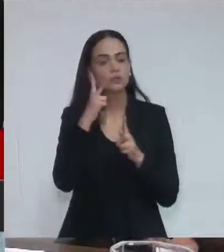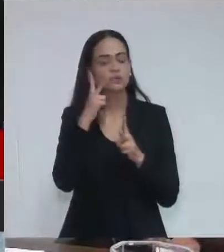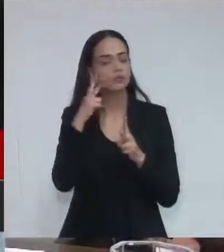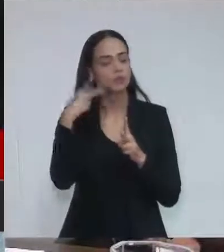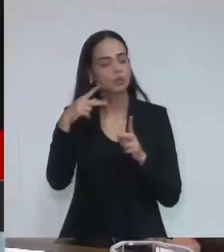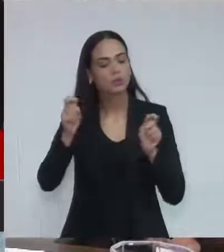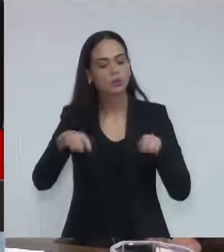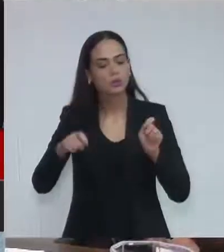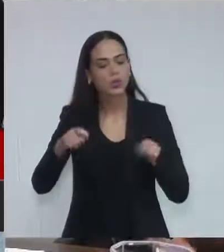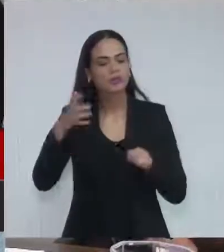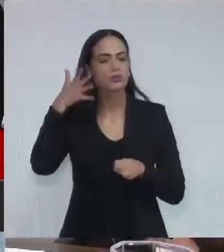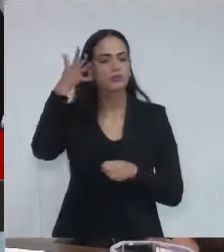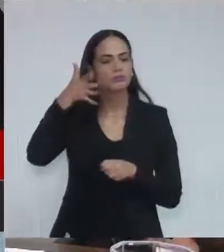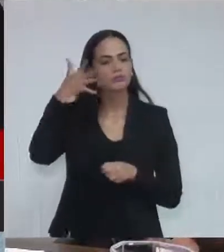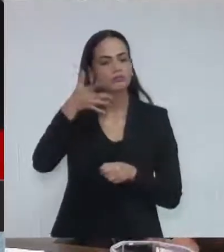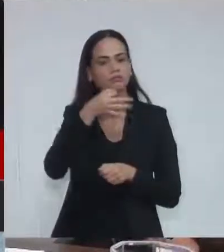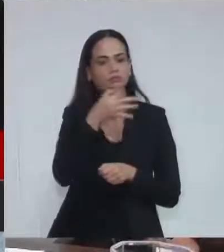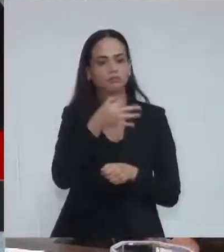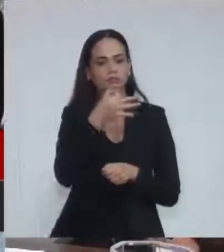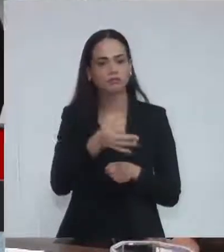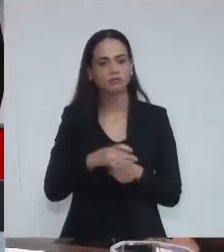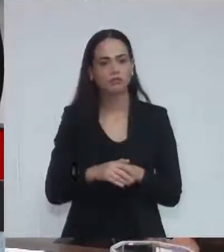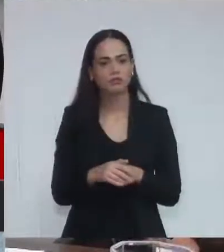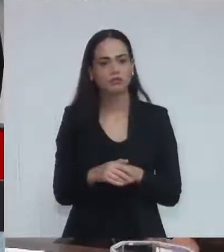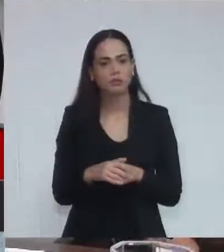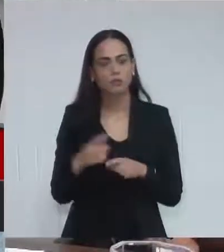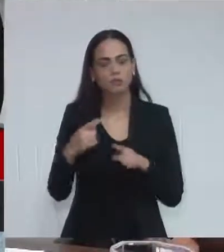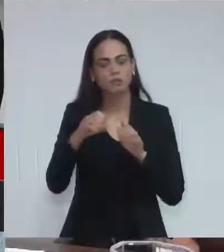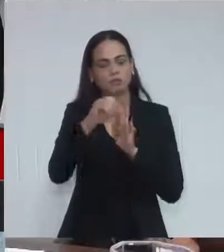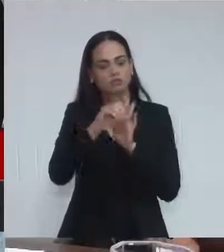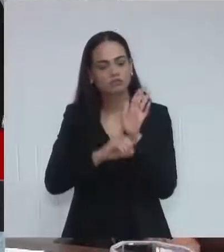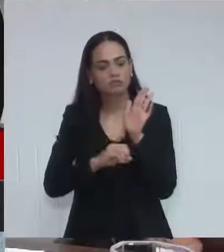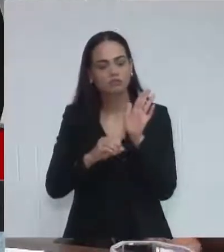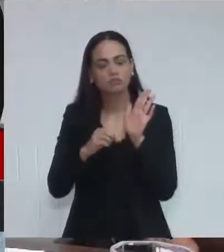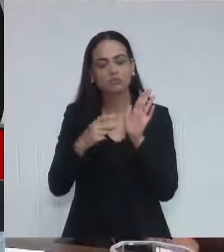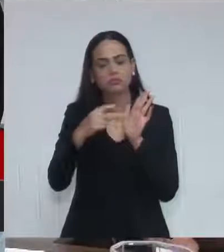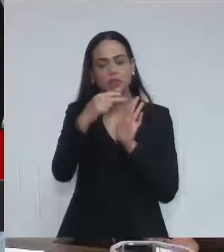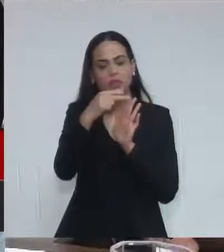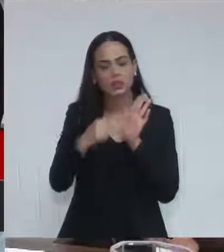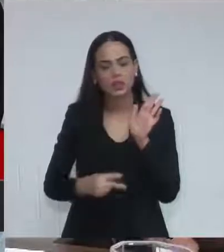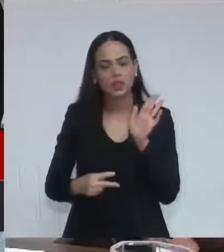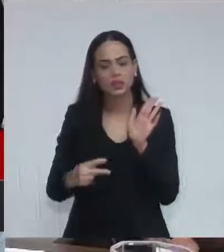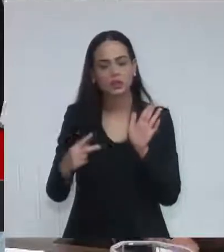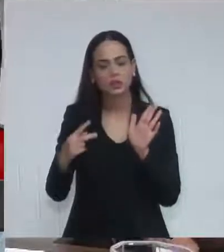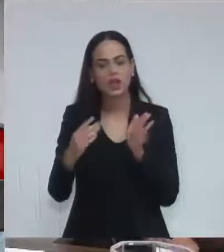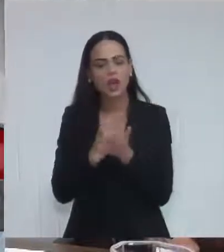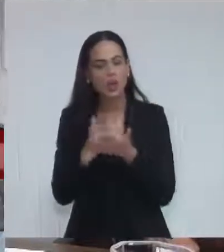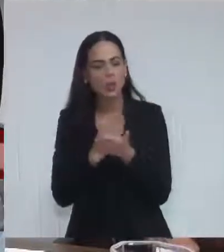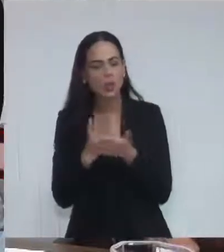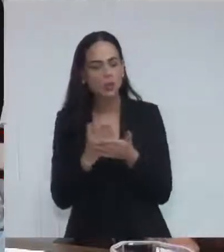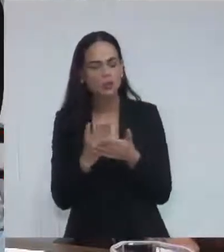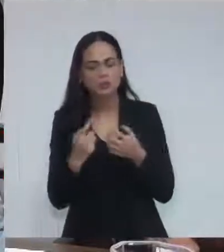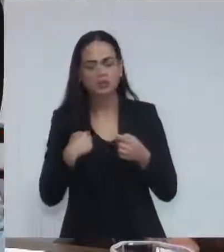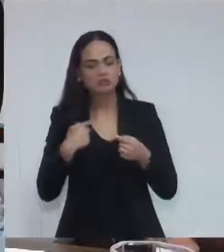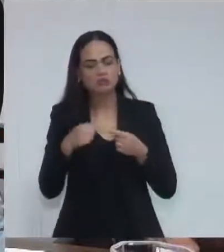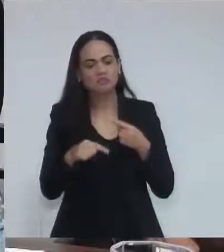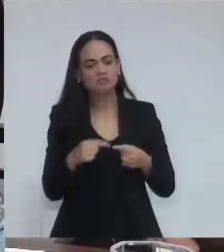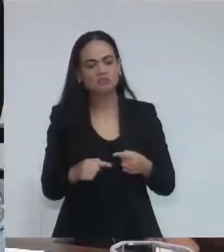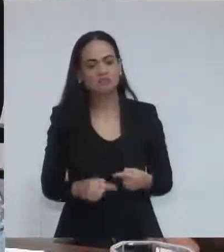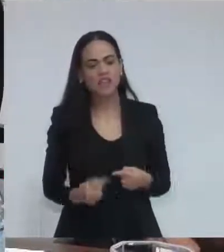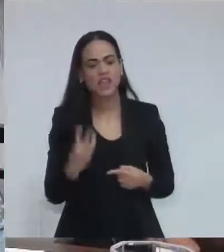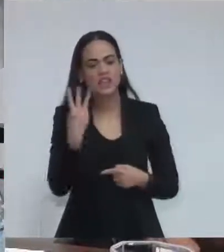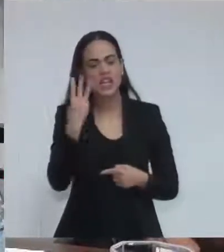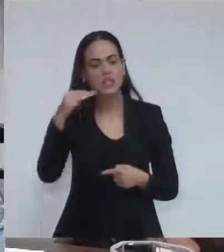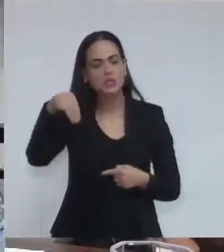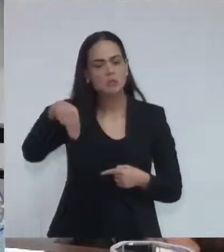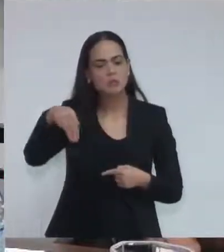Controladoria lida em público, que a gente discorda, no momento do expediente, enfim. Eu precisaria de 3 minutos para colocar a versão